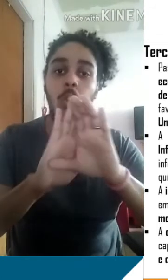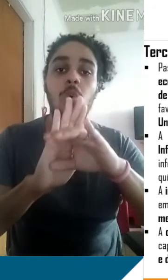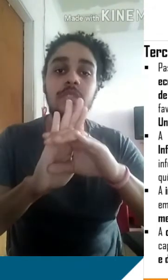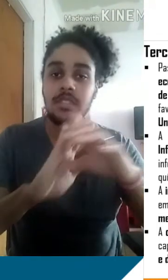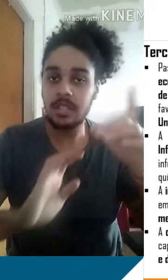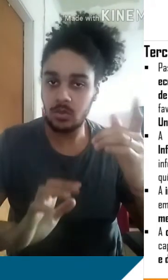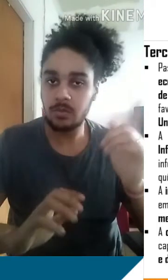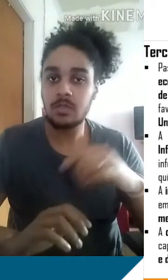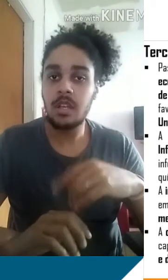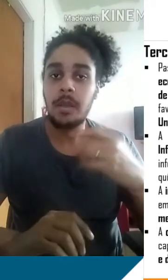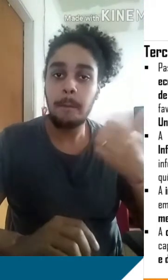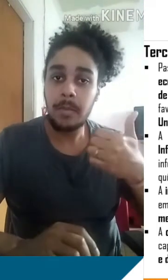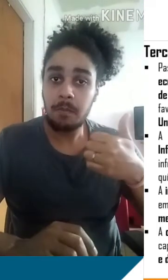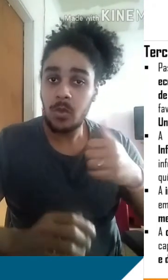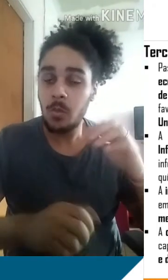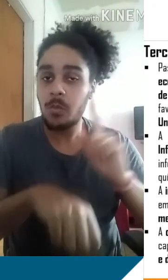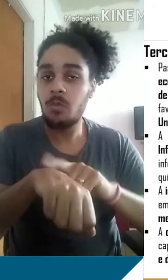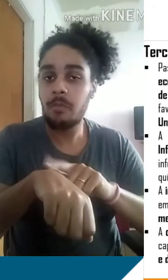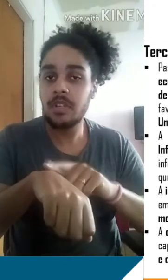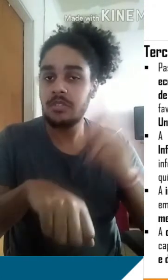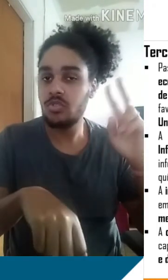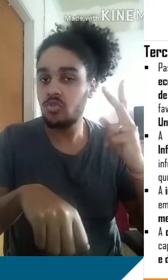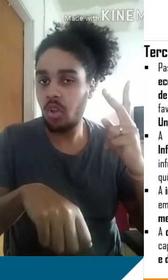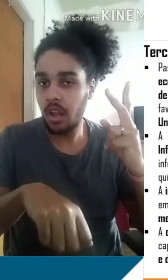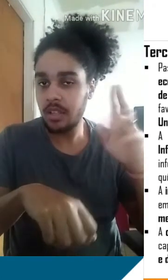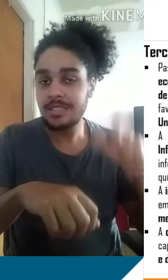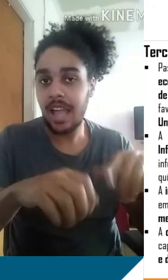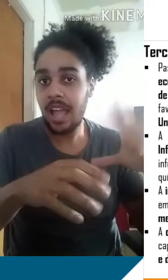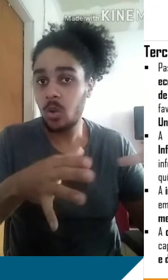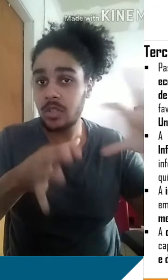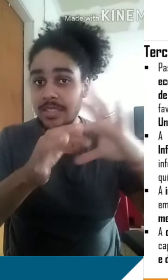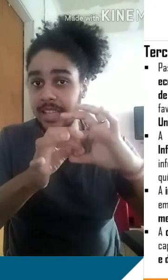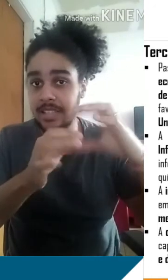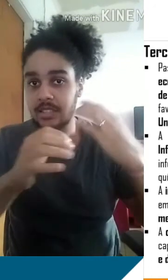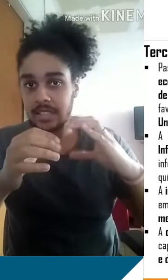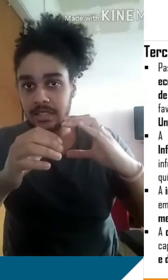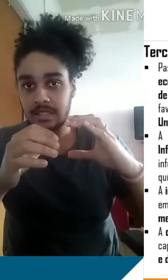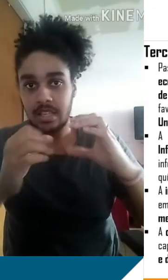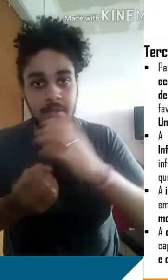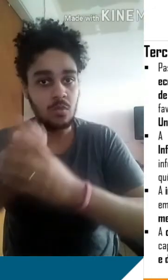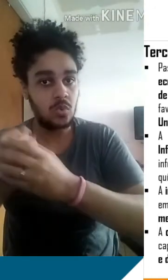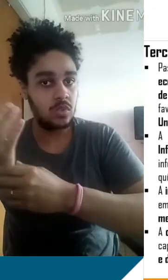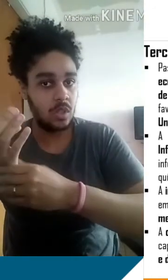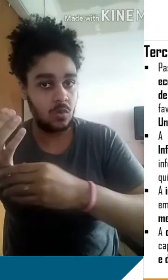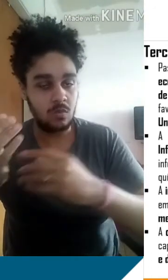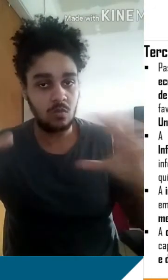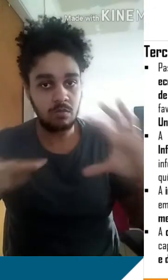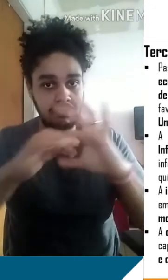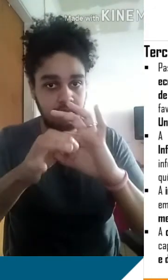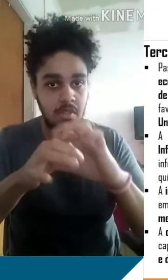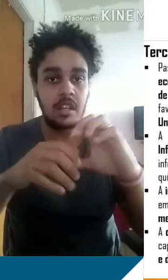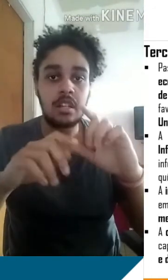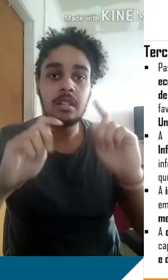produção. Beleza? Não que isso não tivesse acontecido em outros momentos, mas dessa maneira, e no período da terceira revolução industrial, isso foi